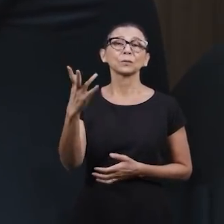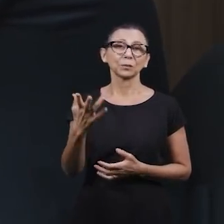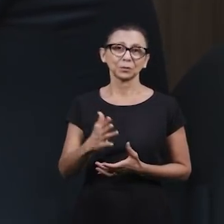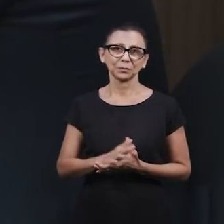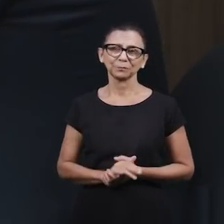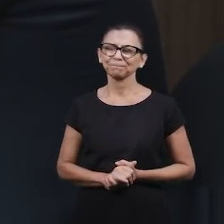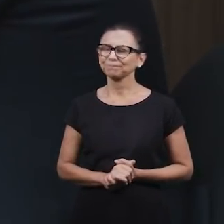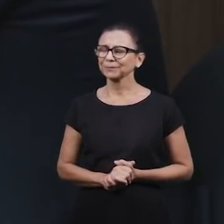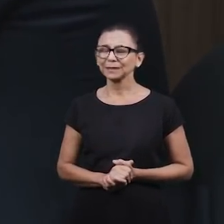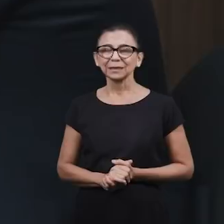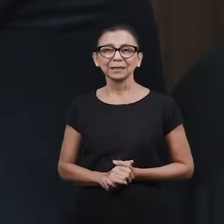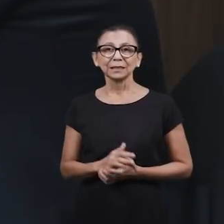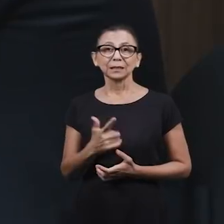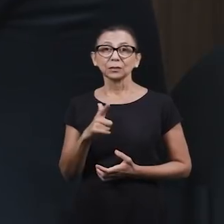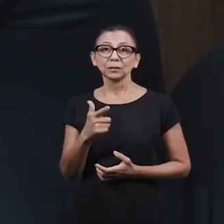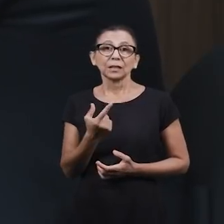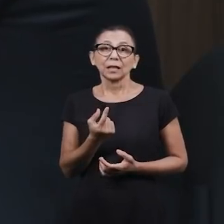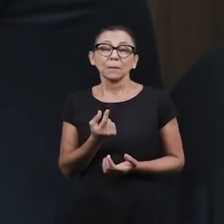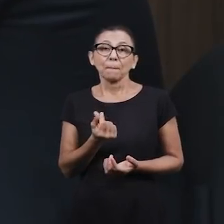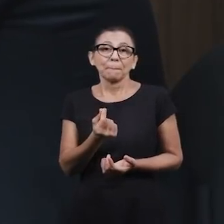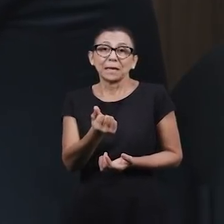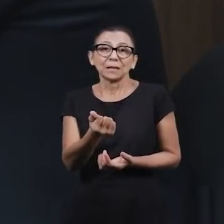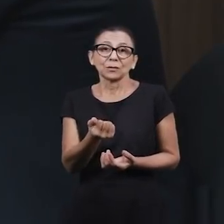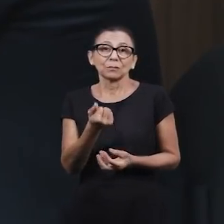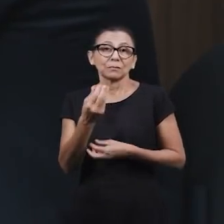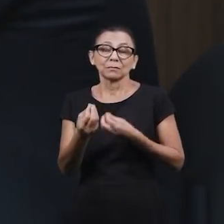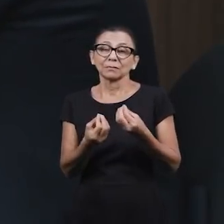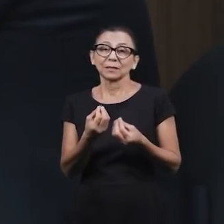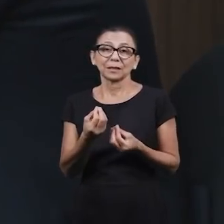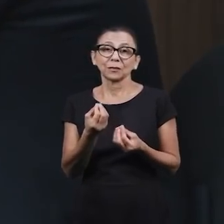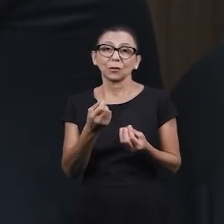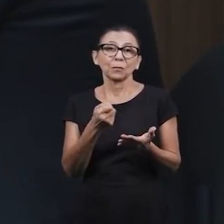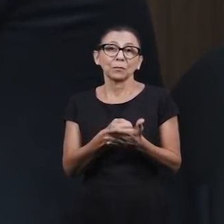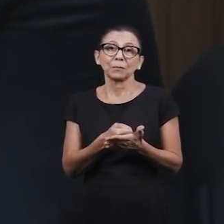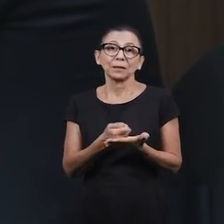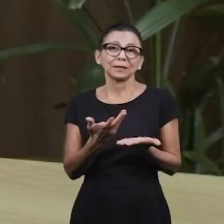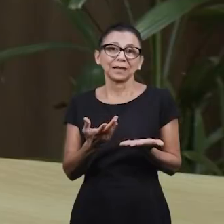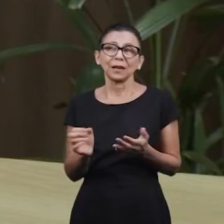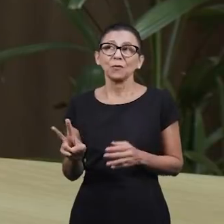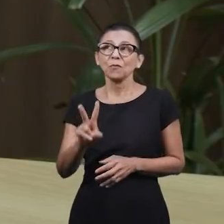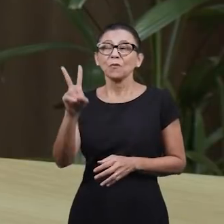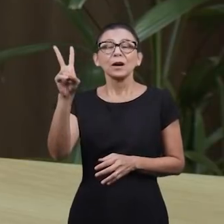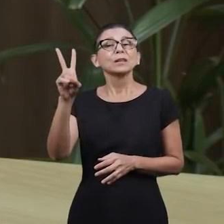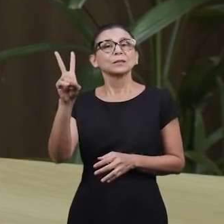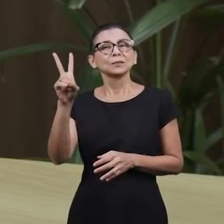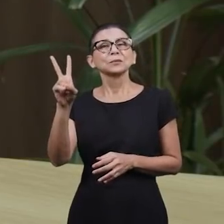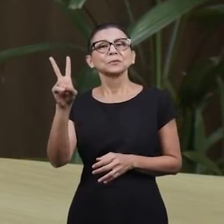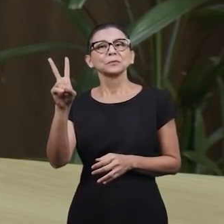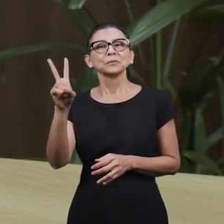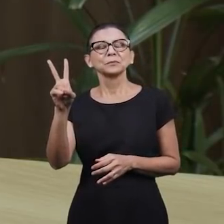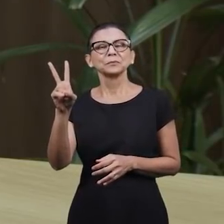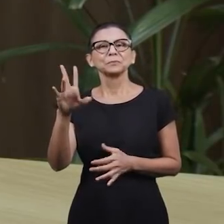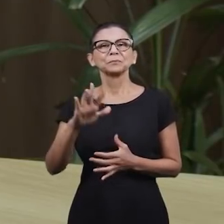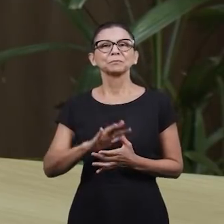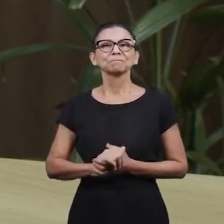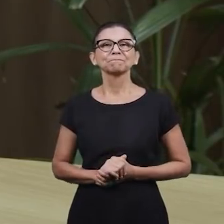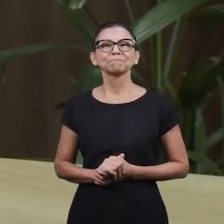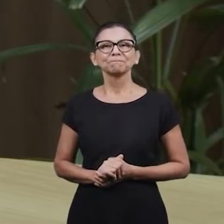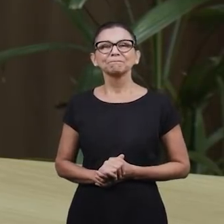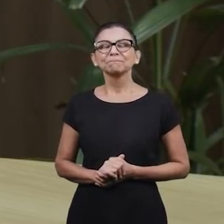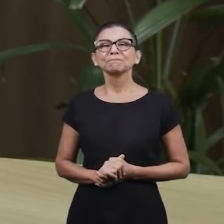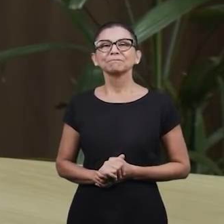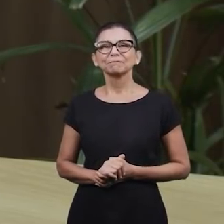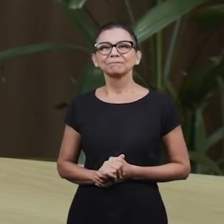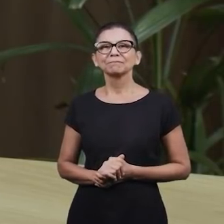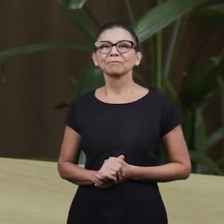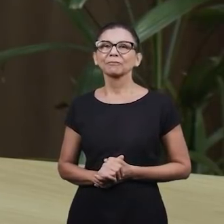para nós, eu disse aqui, é um valor inestimável, né? A palavra de Deus, mas o valor que se pode dar a ela